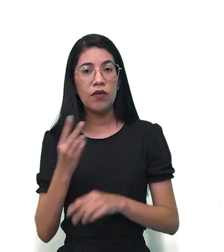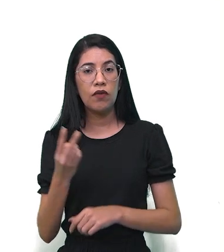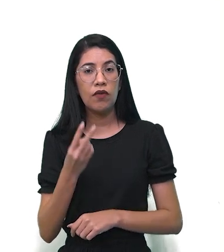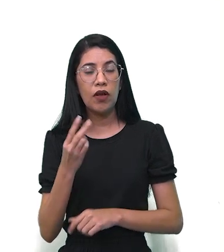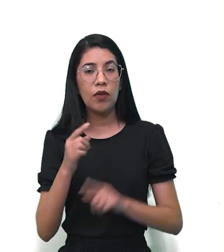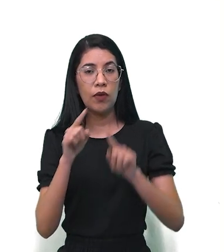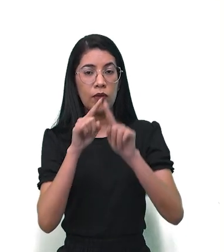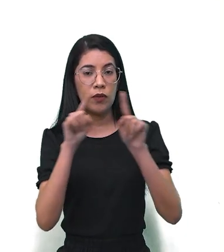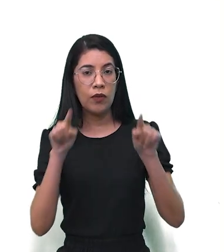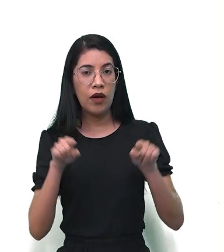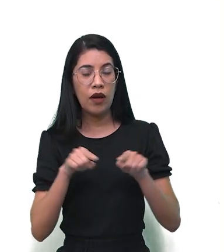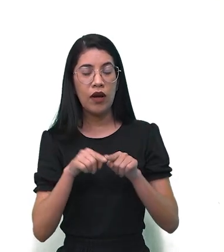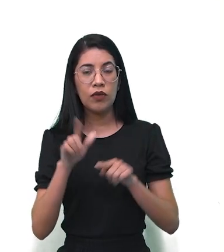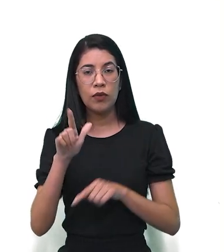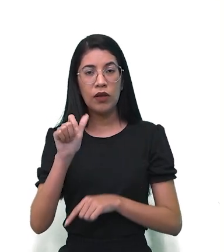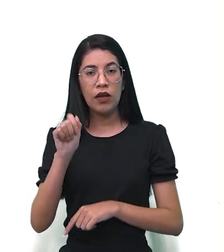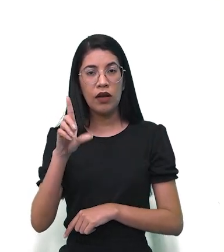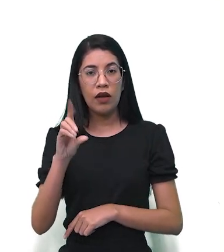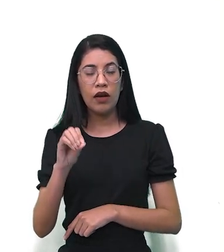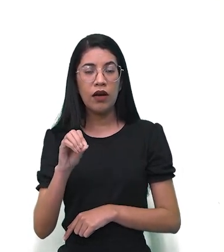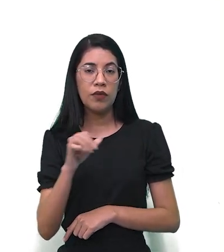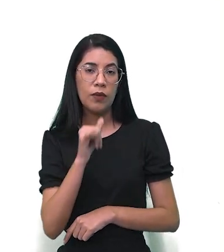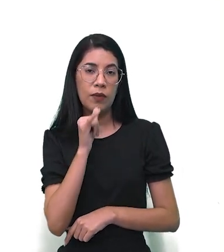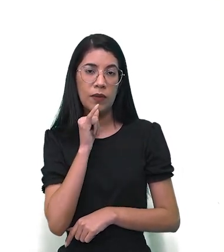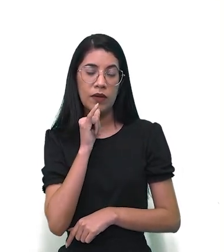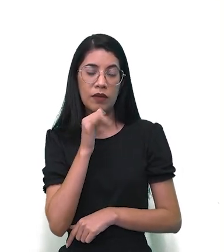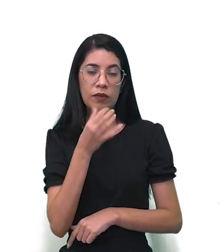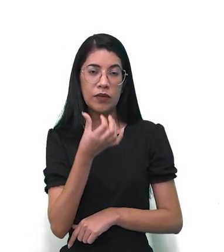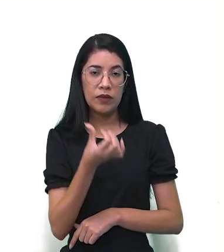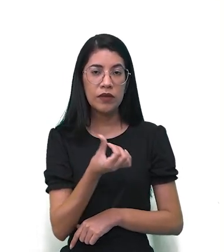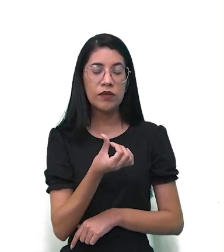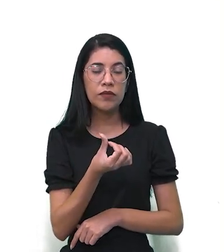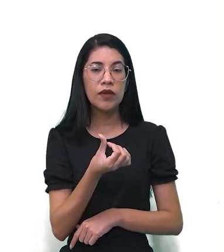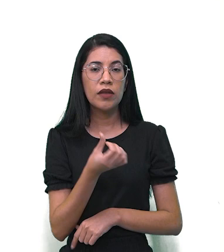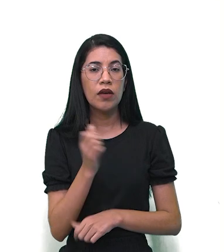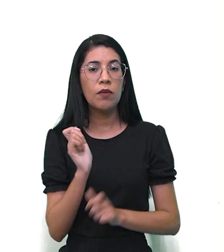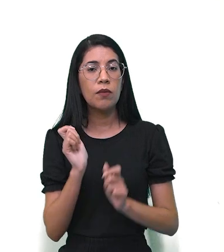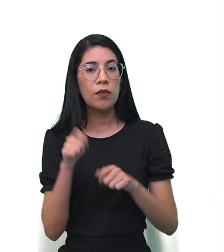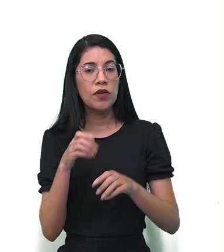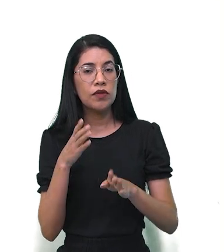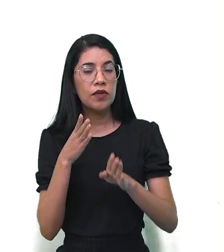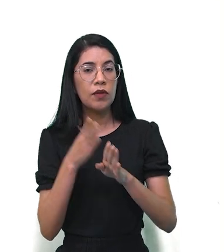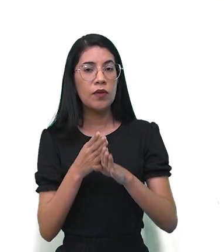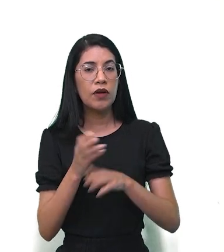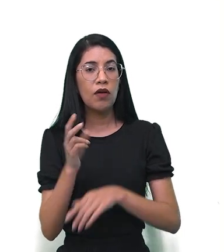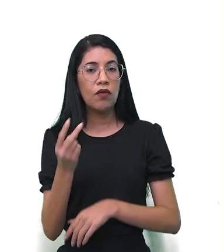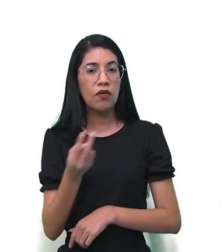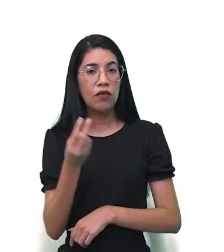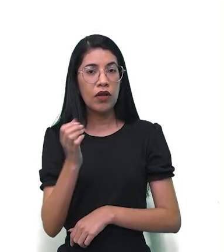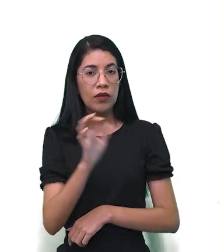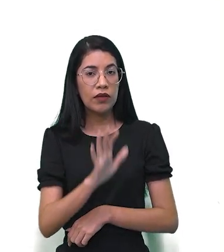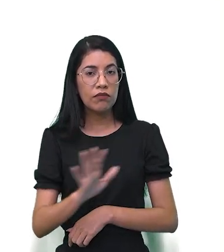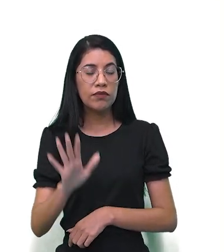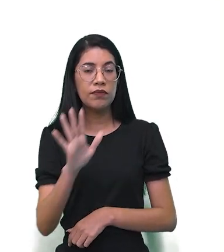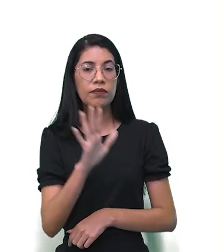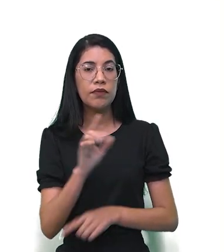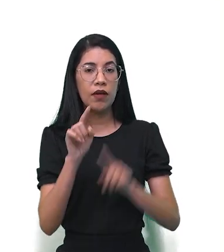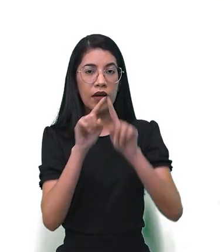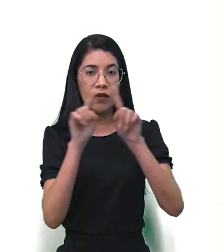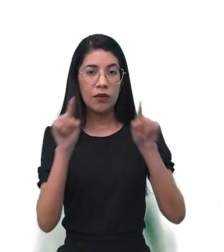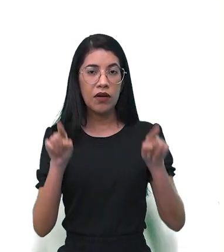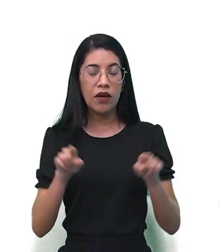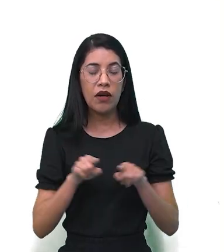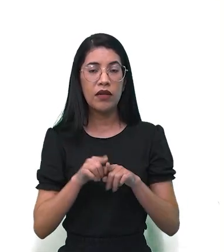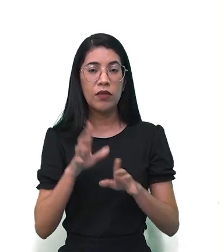do lado que foi dado ali, no caso 6, né? Eu consigo chegar na área. Então,